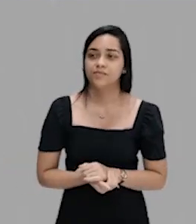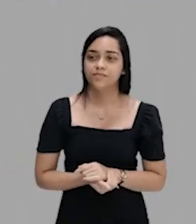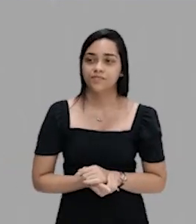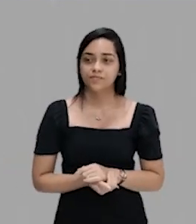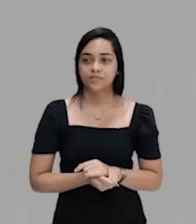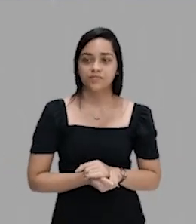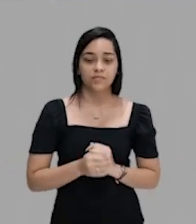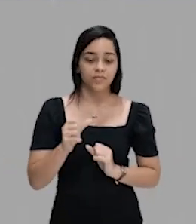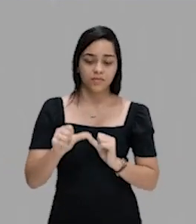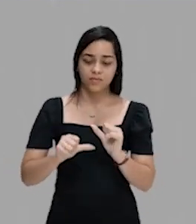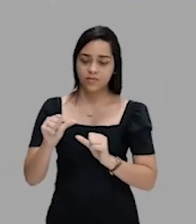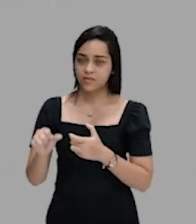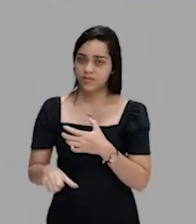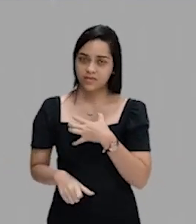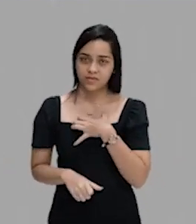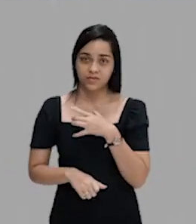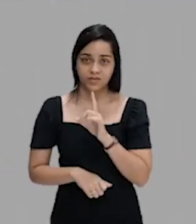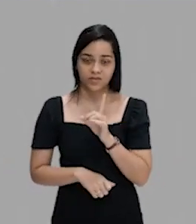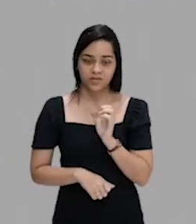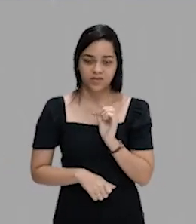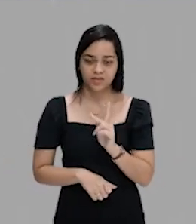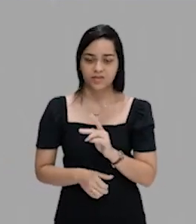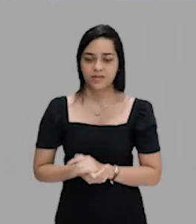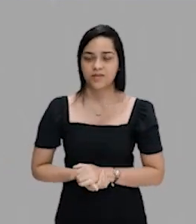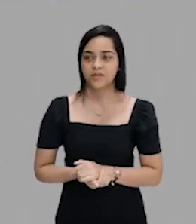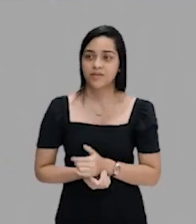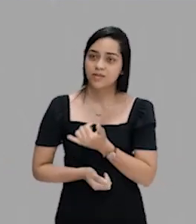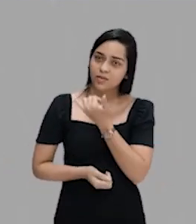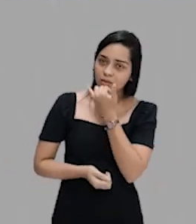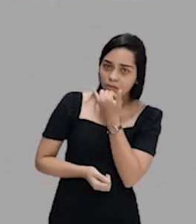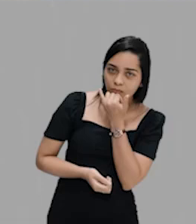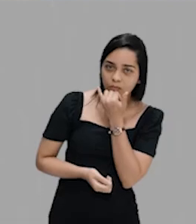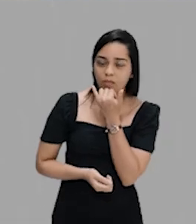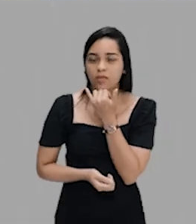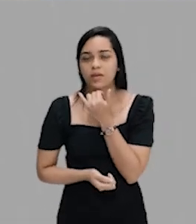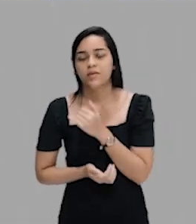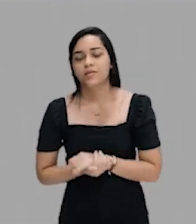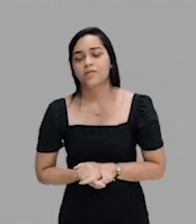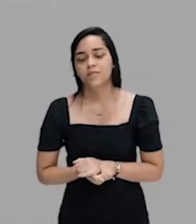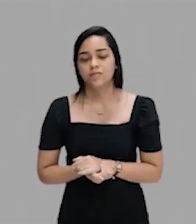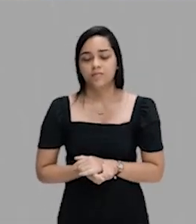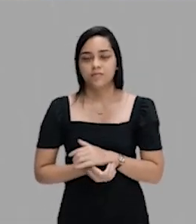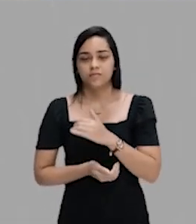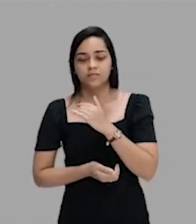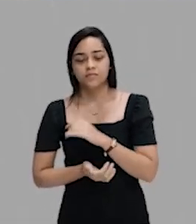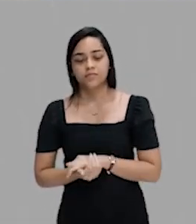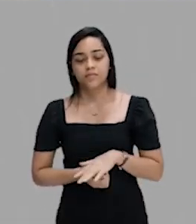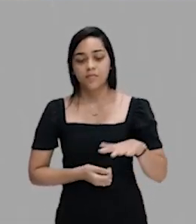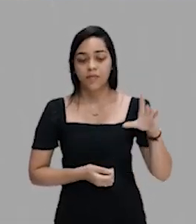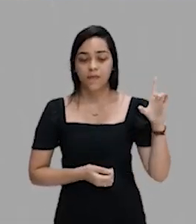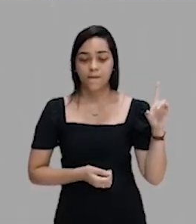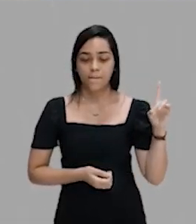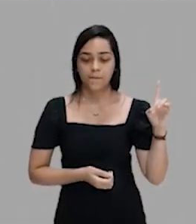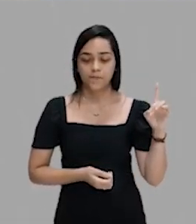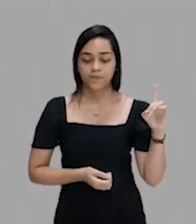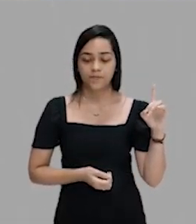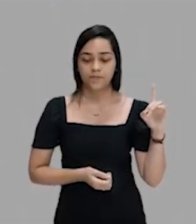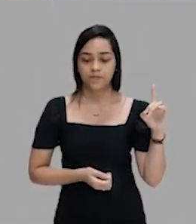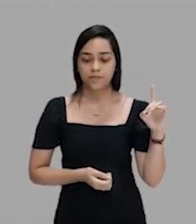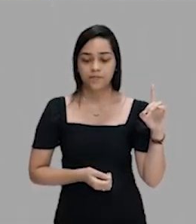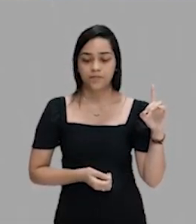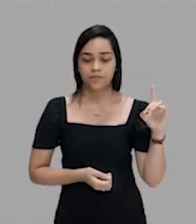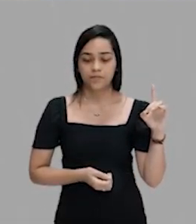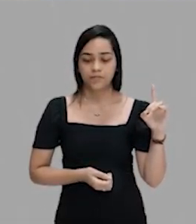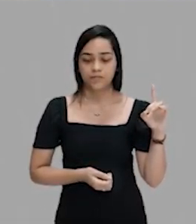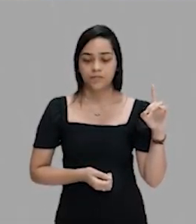mas não alterou o sentido da Oração tá bom desculpem aí a minha troca de palavras o programa que estava dando